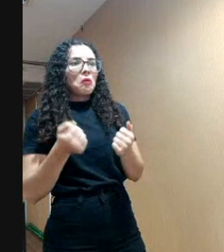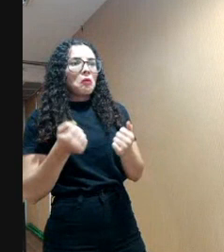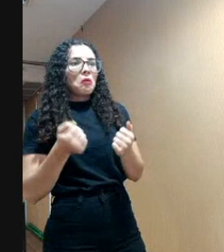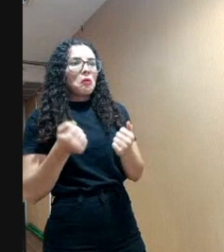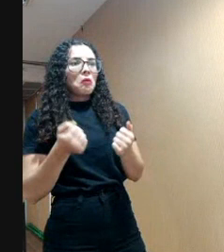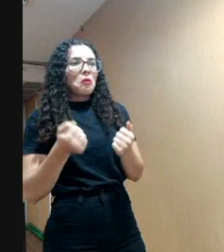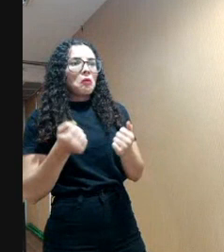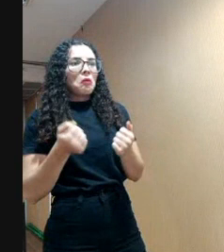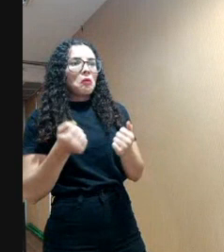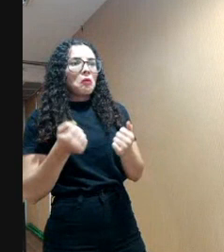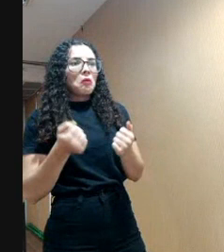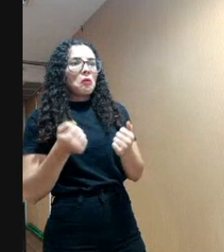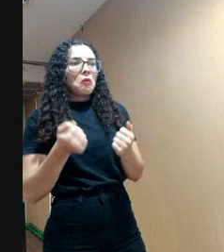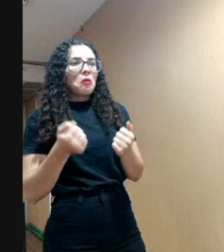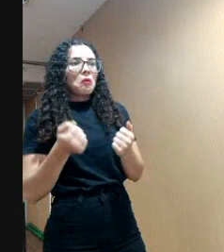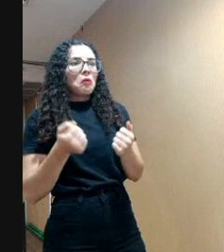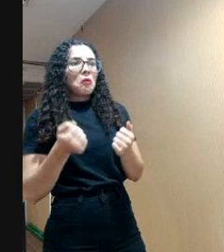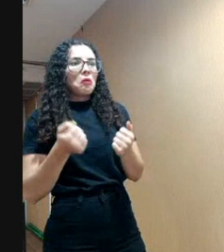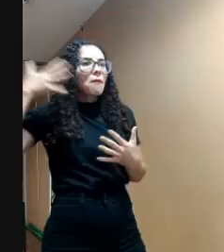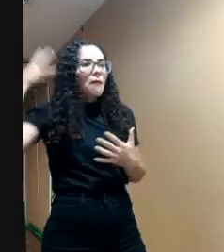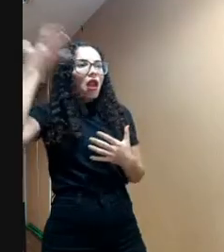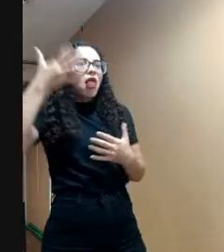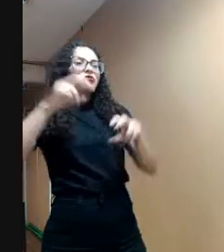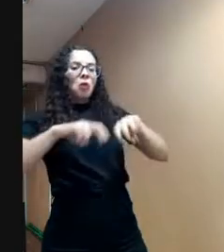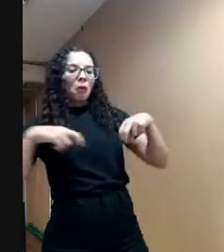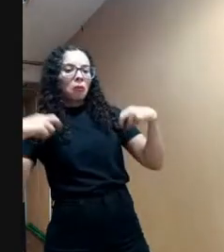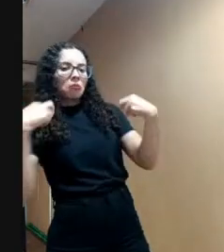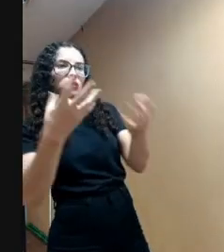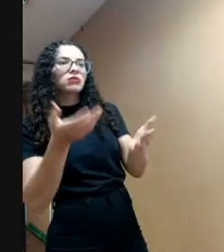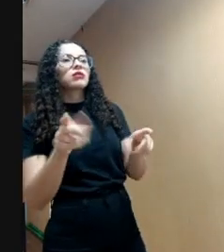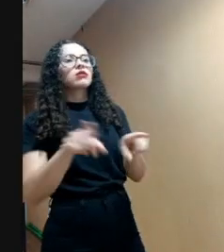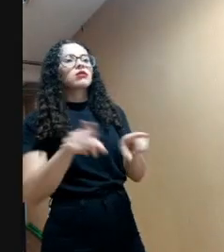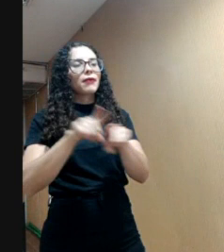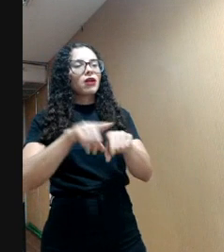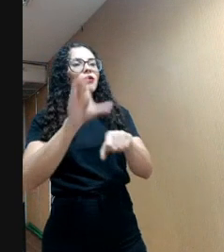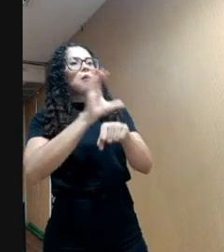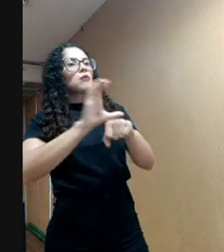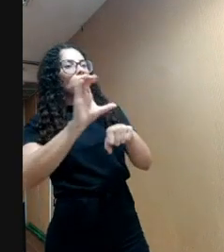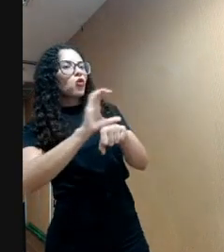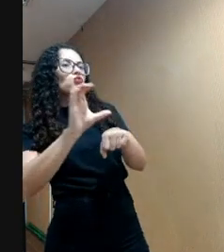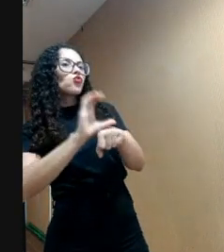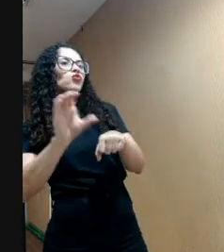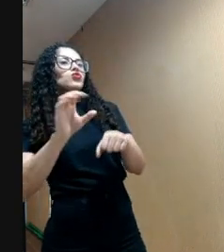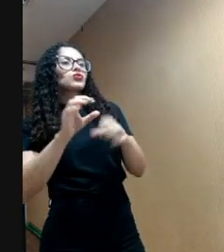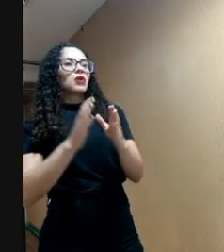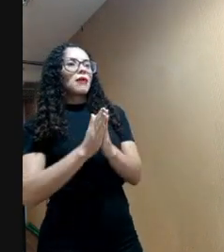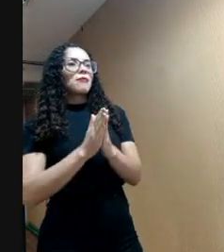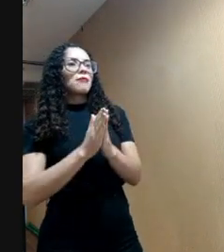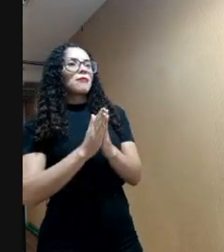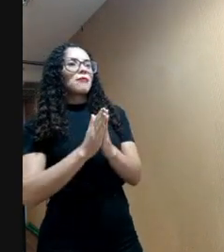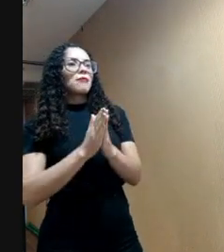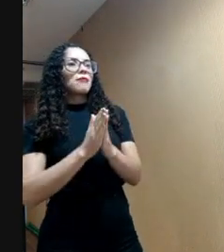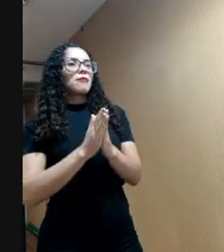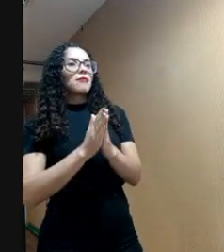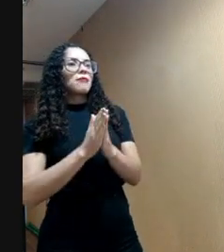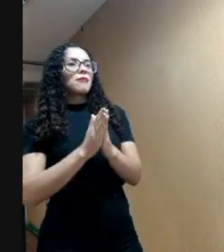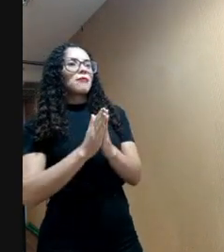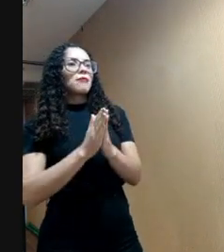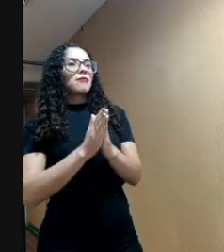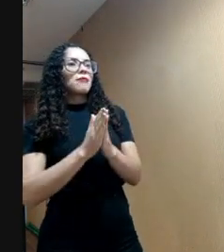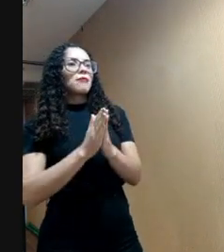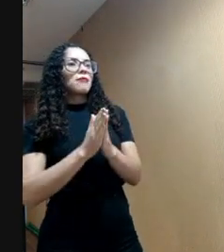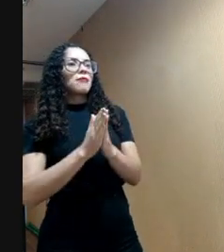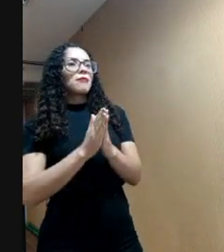tema por meio de palestras, mesas redondas, minicursos e oficinas. O encontro será de forma híbrida,